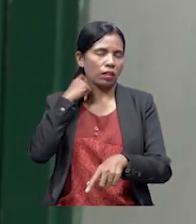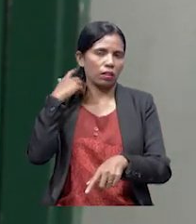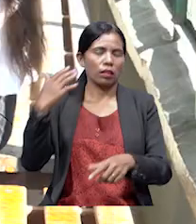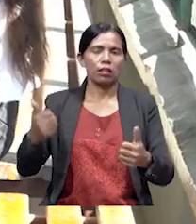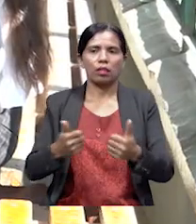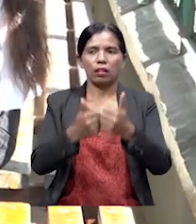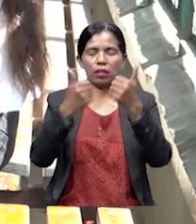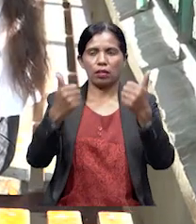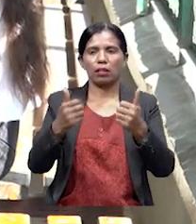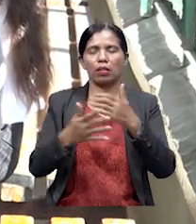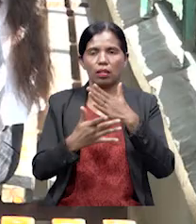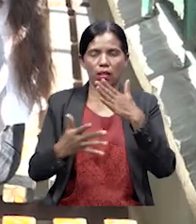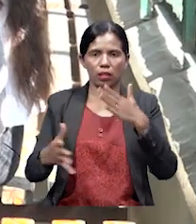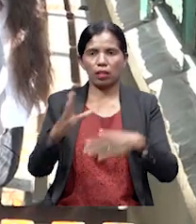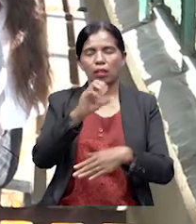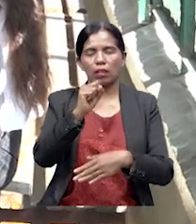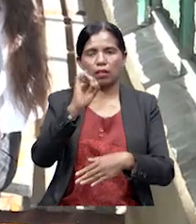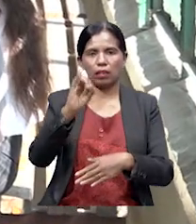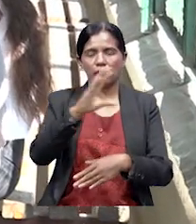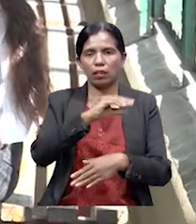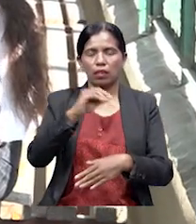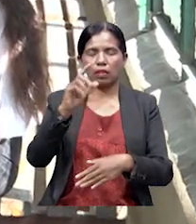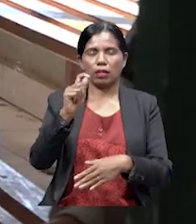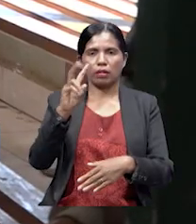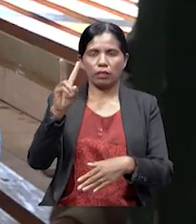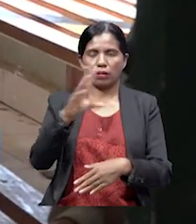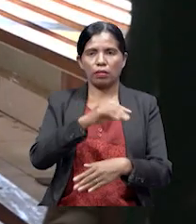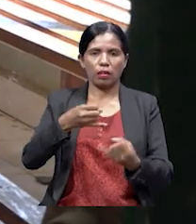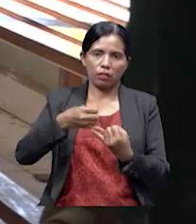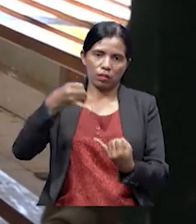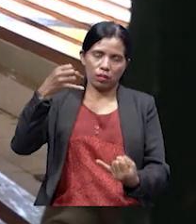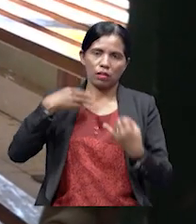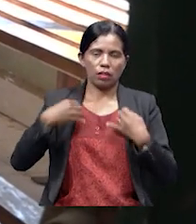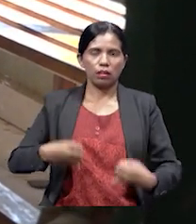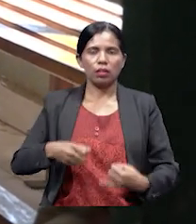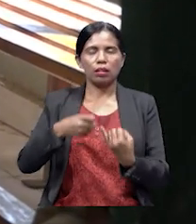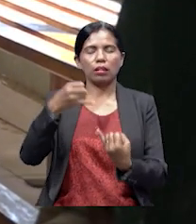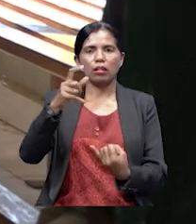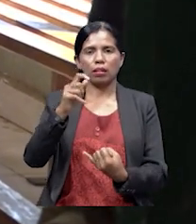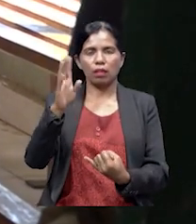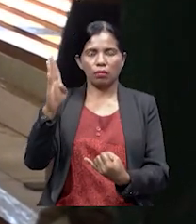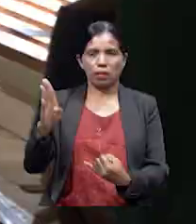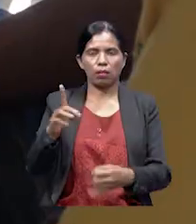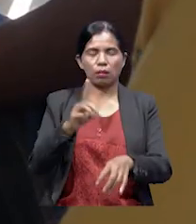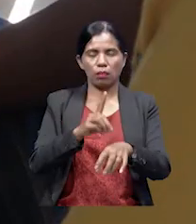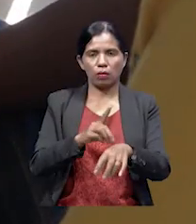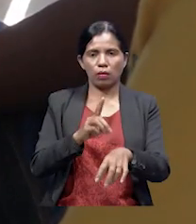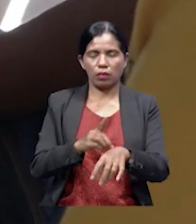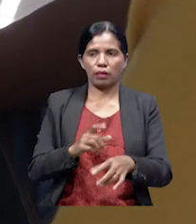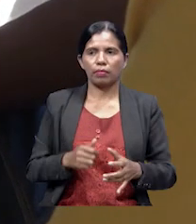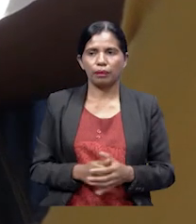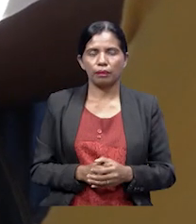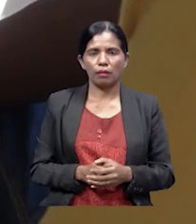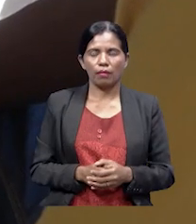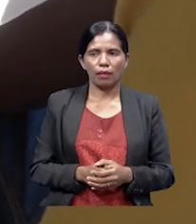acidente pneumonia STI conjuntivitis malnutrição tuberculose no sarampo. I ha centro saúde i